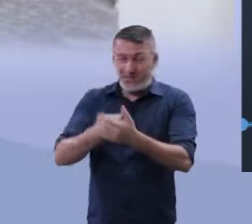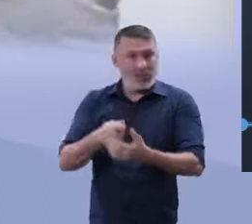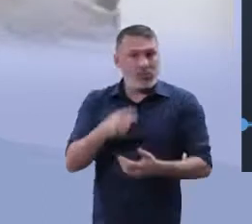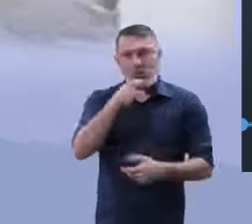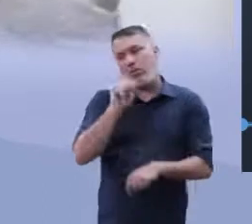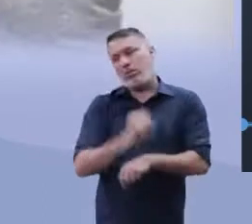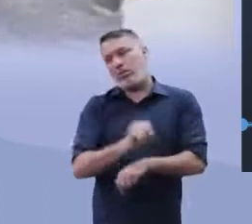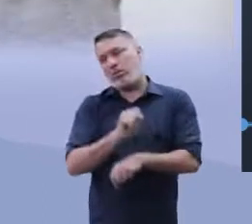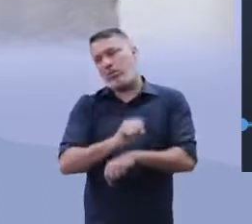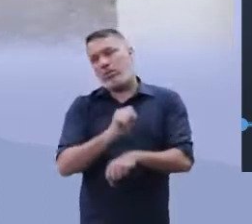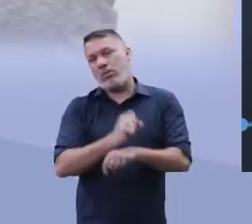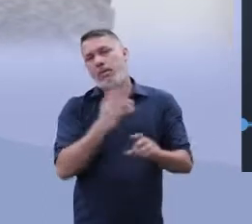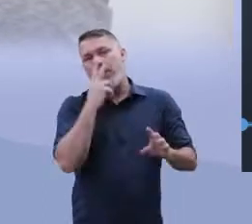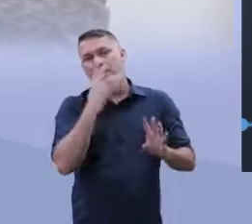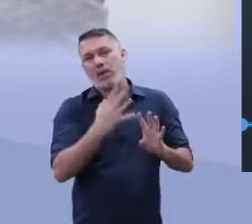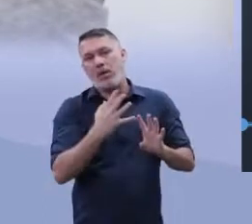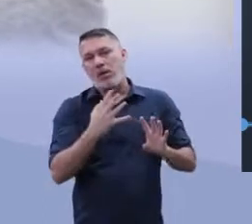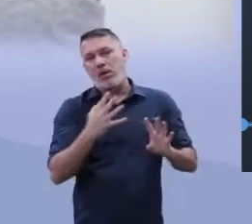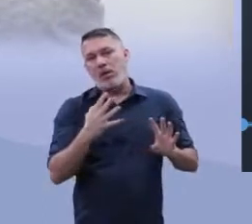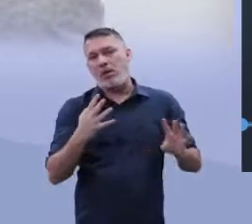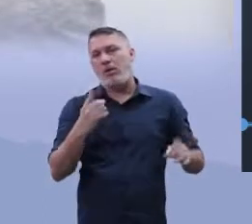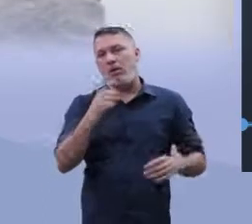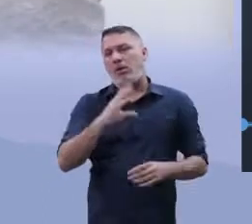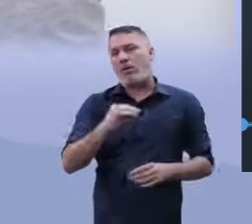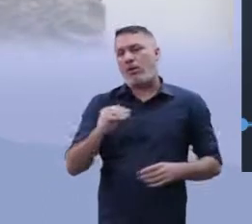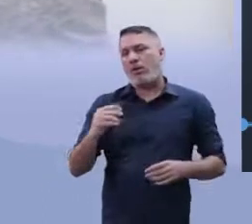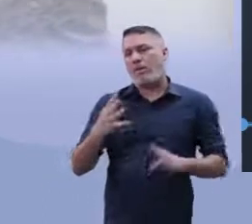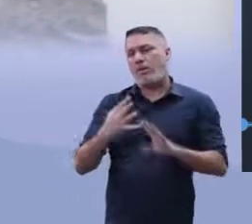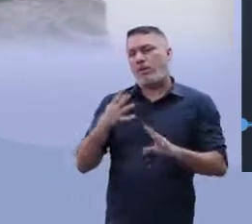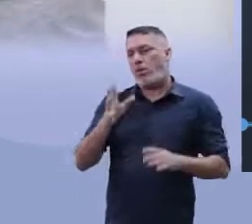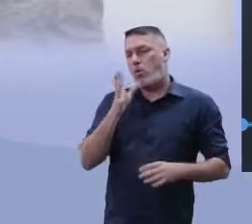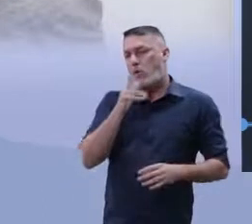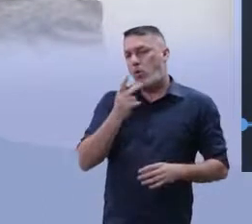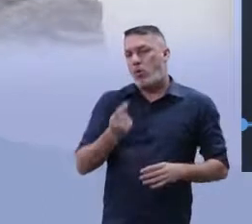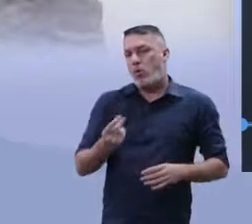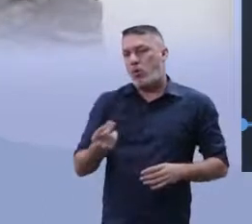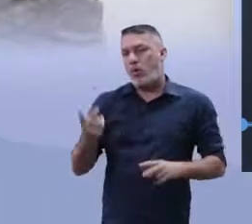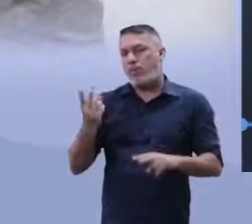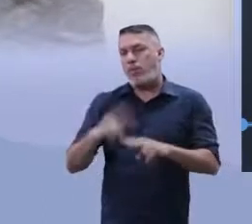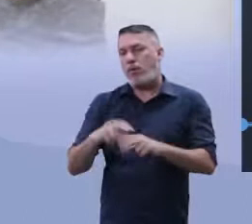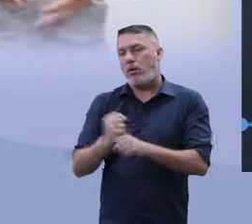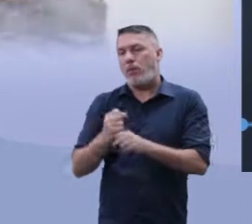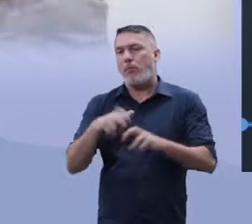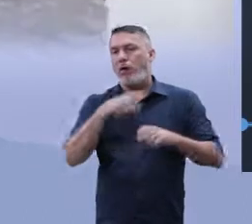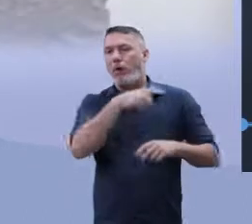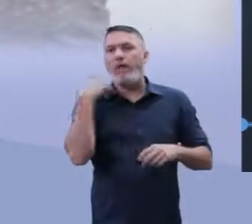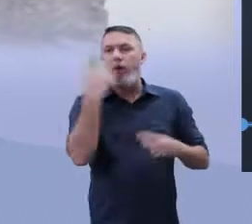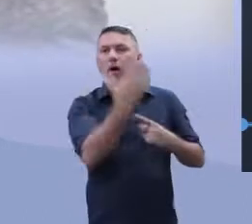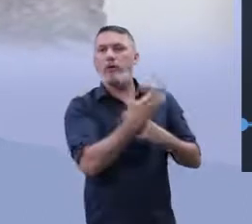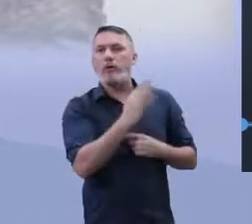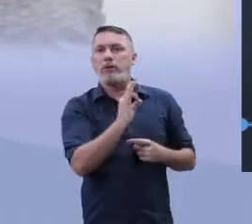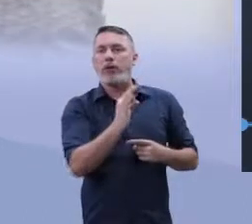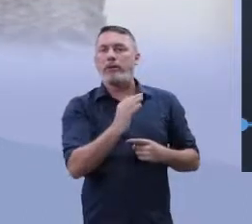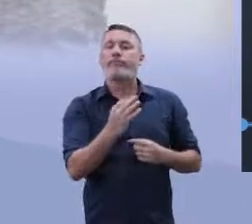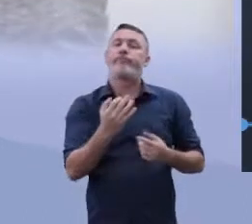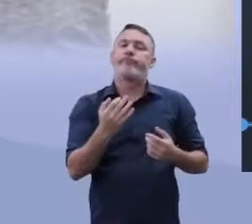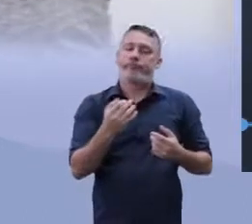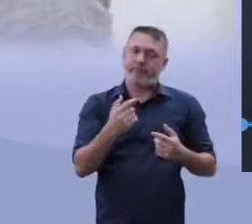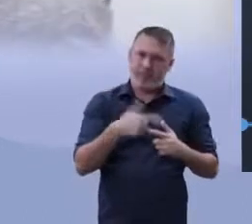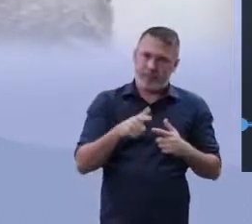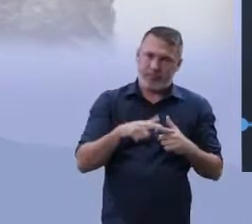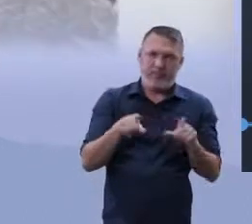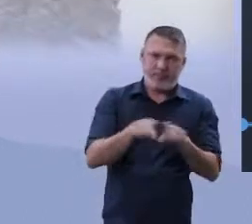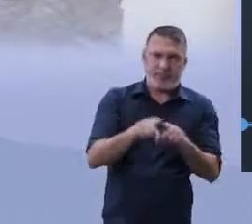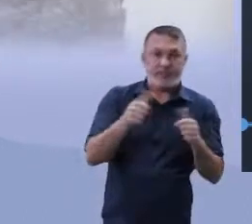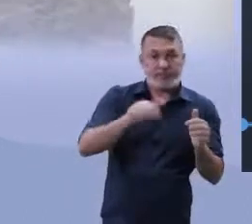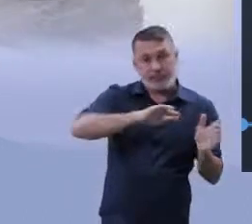um advogado, você tem que ir para a defensoria pública e o tempo vai passando e você fica ali, né, por conta do delito que você começou.